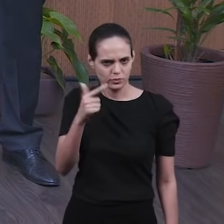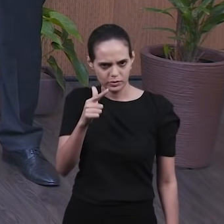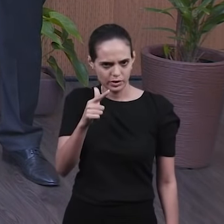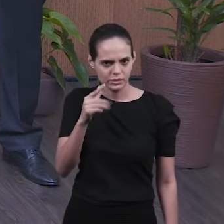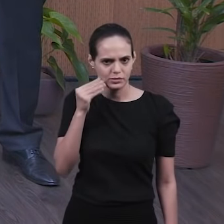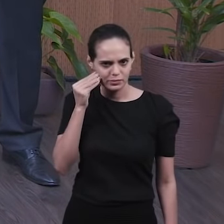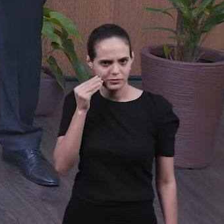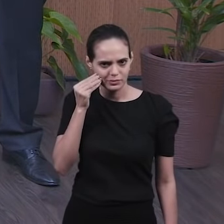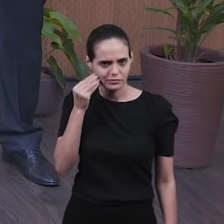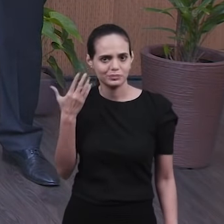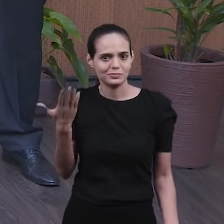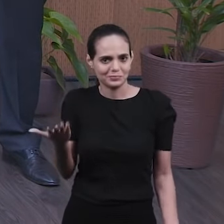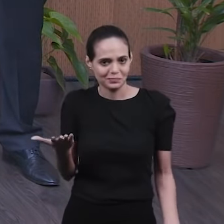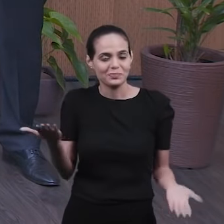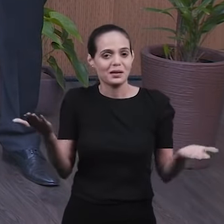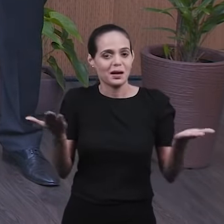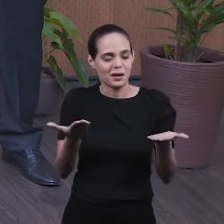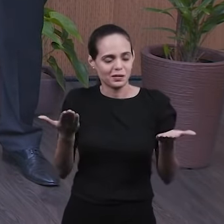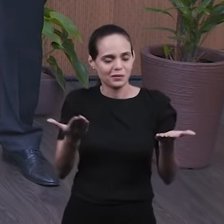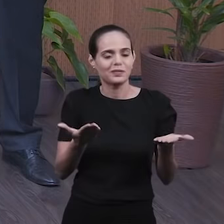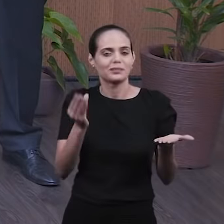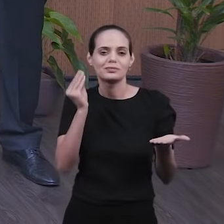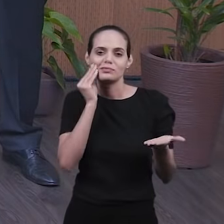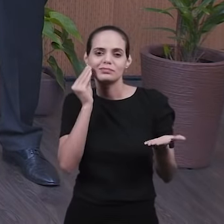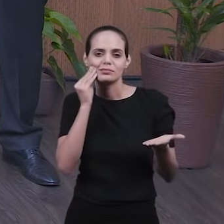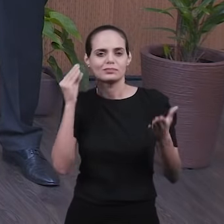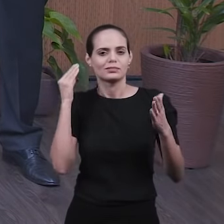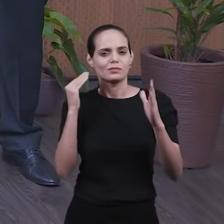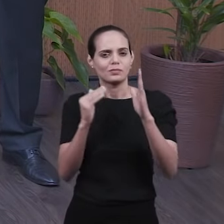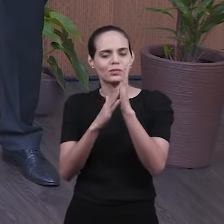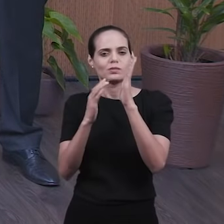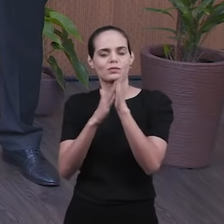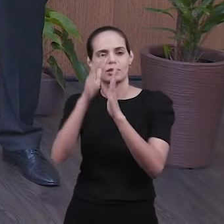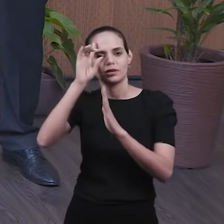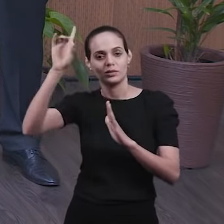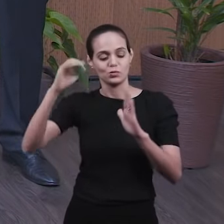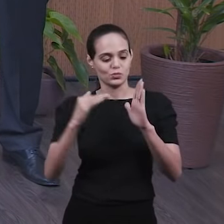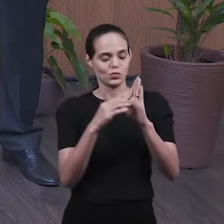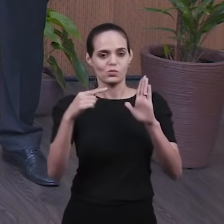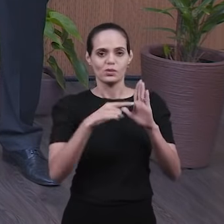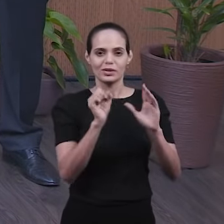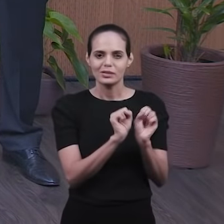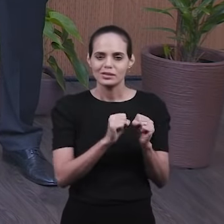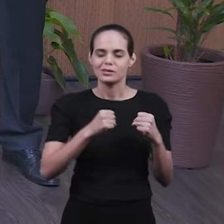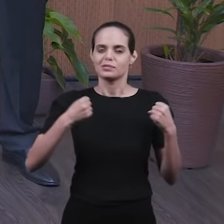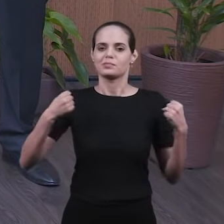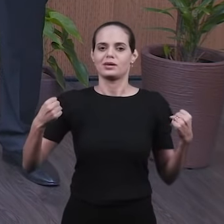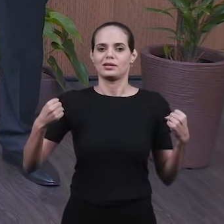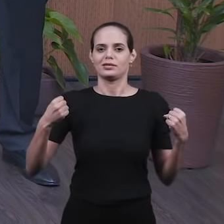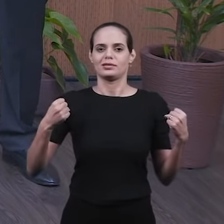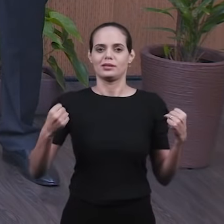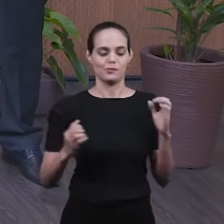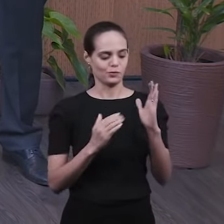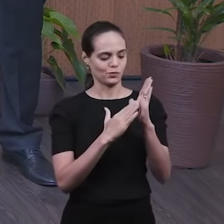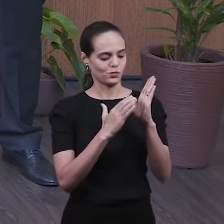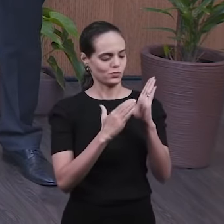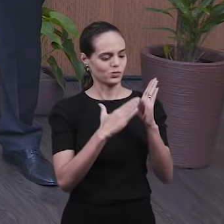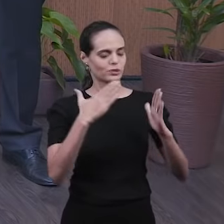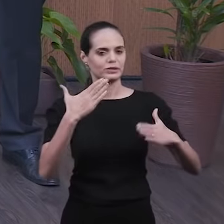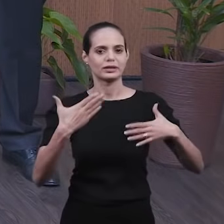Deus. O louvor liberta. O louvor alegra. O louvor